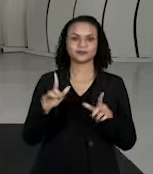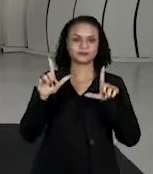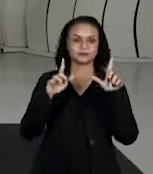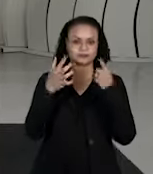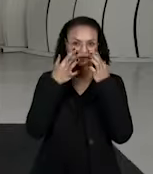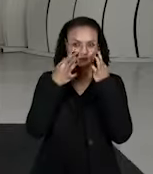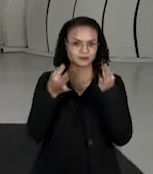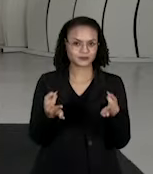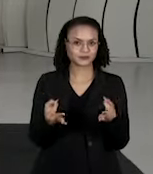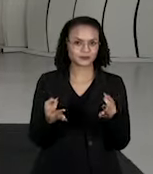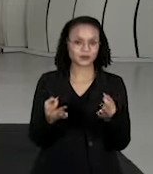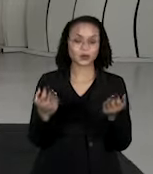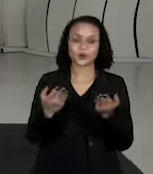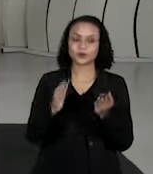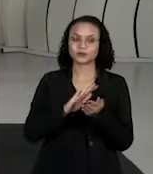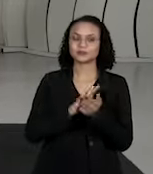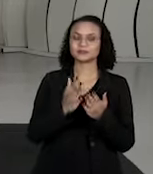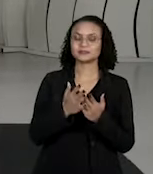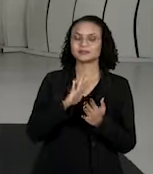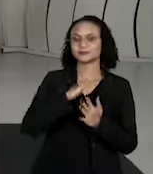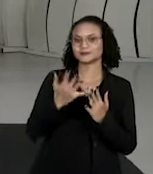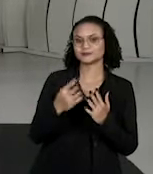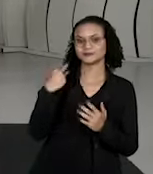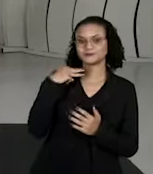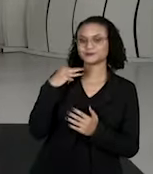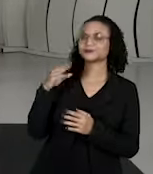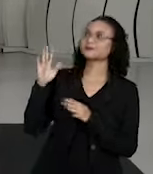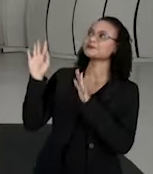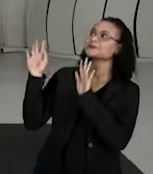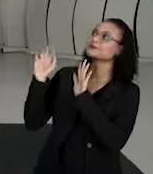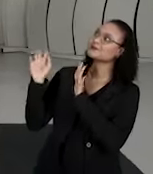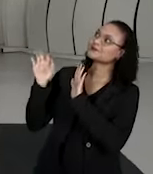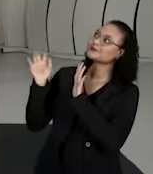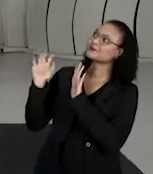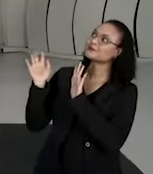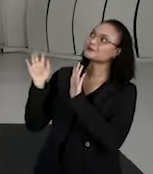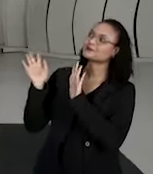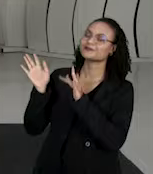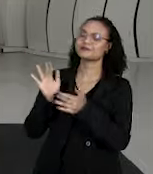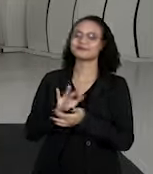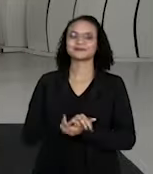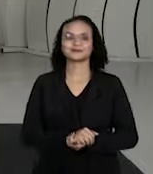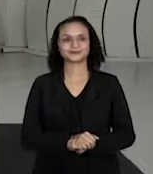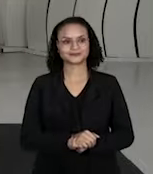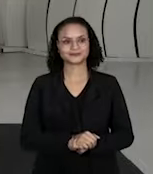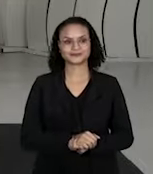Educação. Quem está aqui comigo hoje é a Mariana. Oi, Mariana, tudo bom?